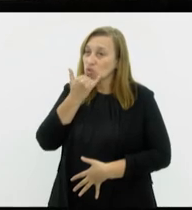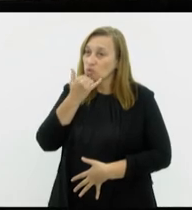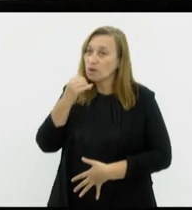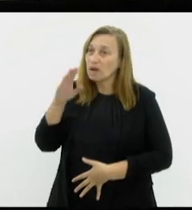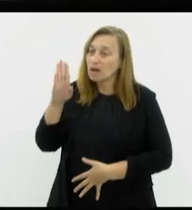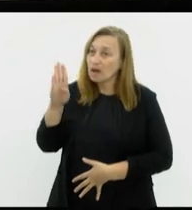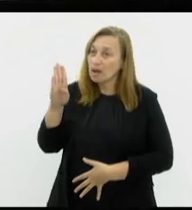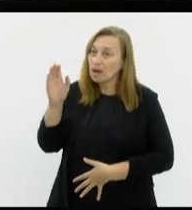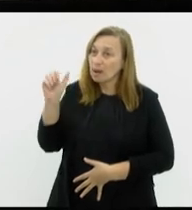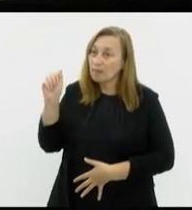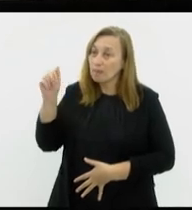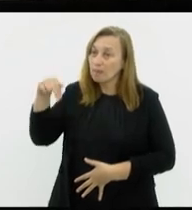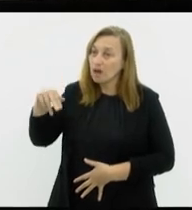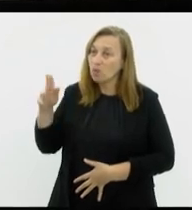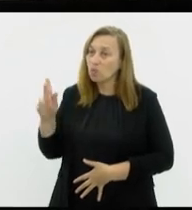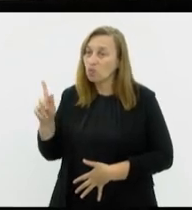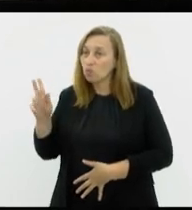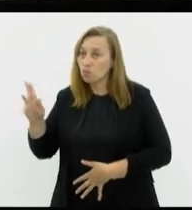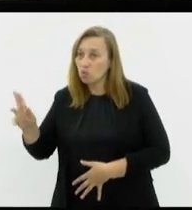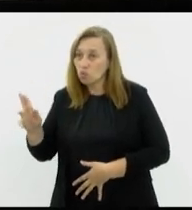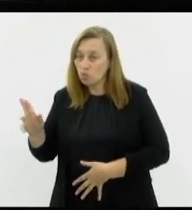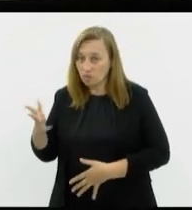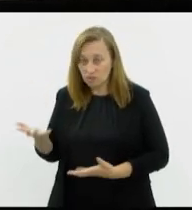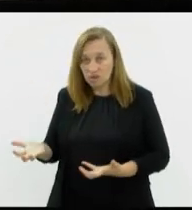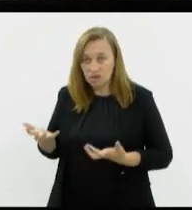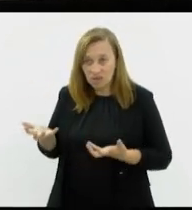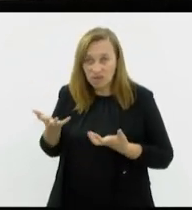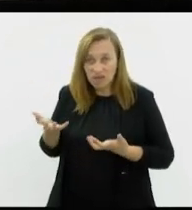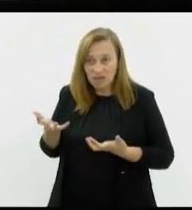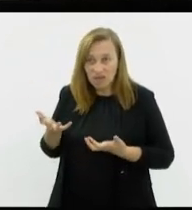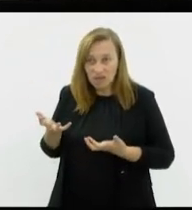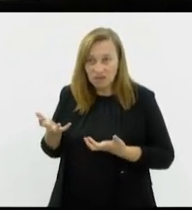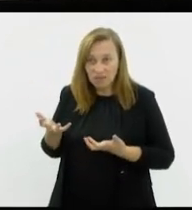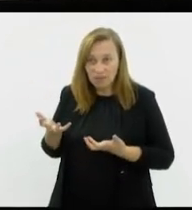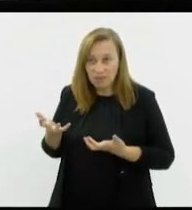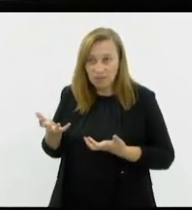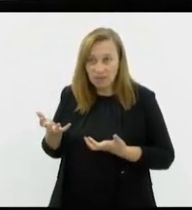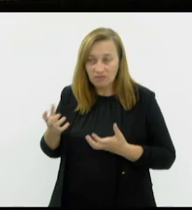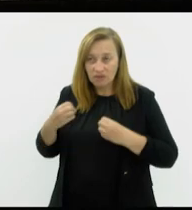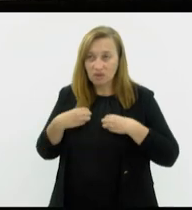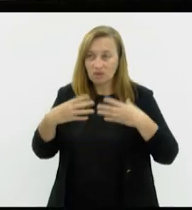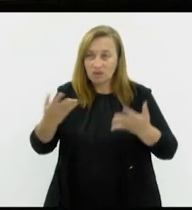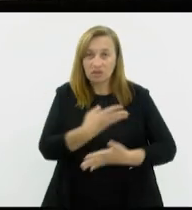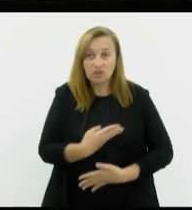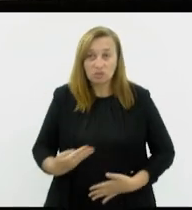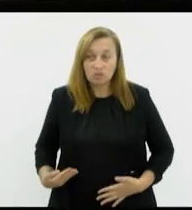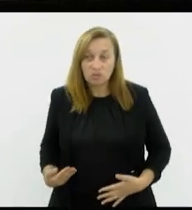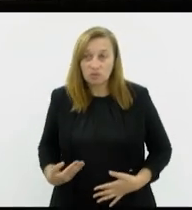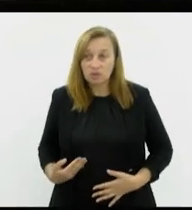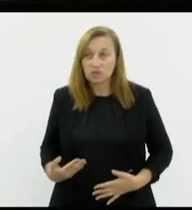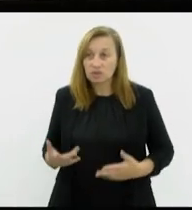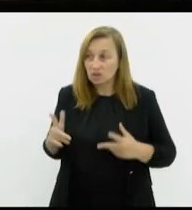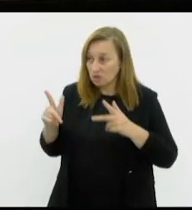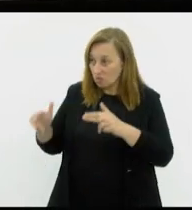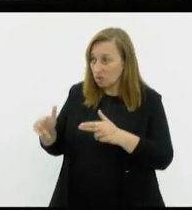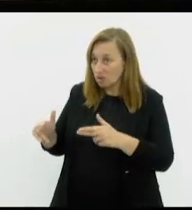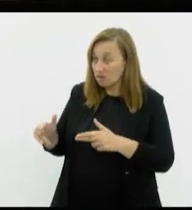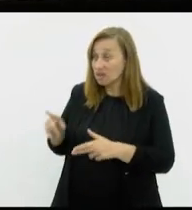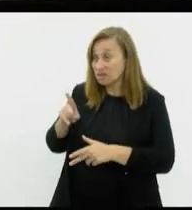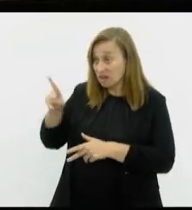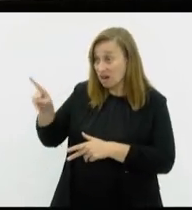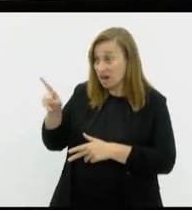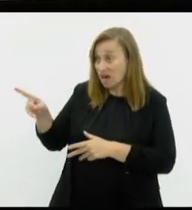corrigir aqui. Se quiser fazer uma audiência pública como essa, fazer dentro do Complexo de